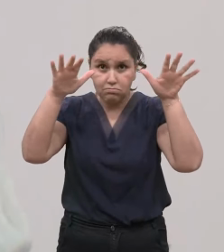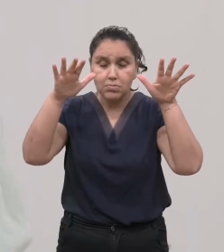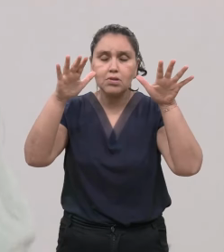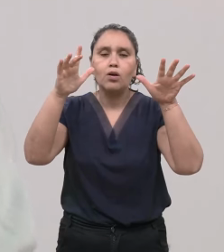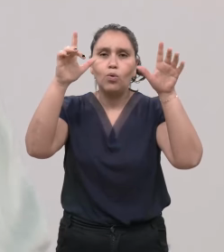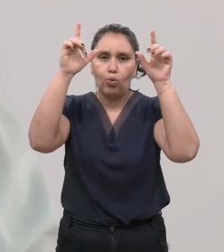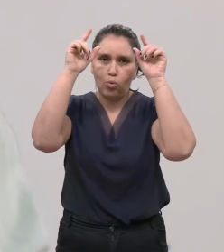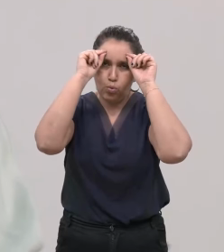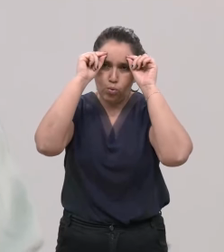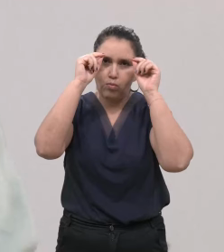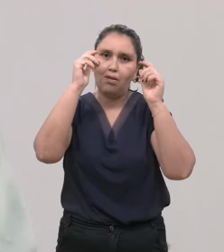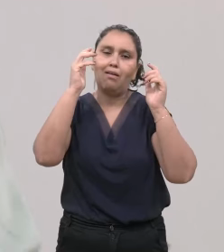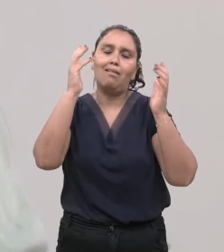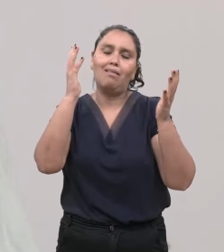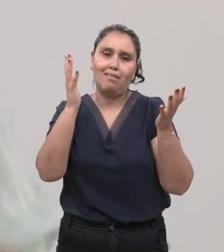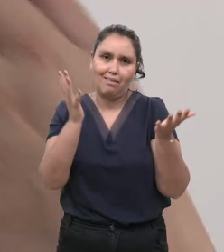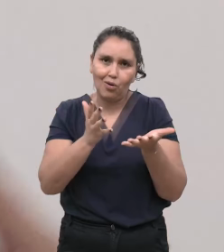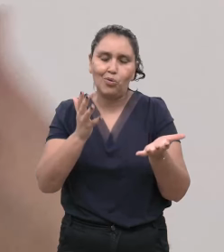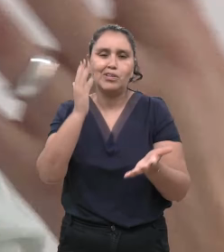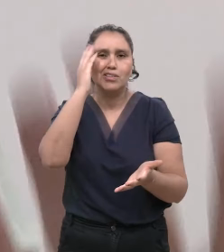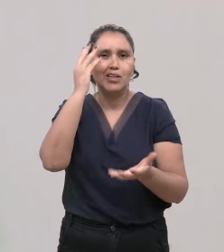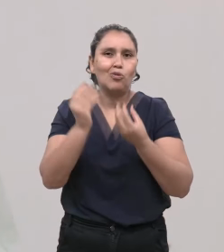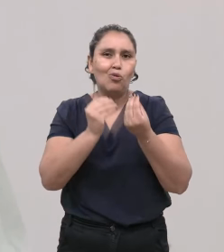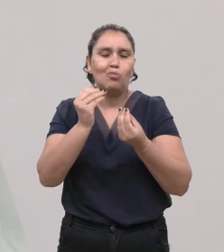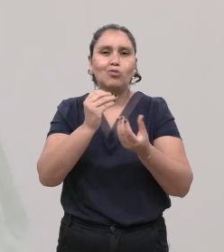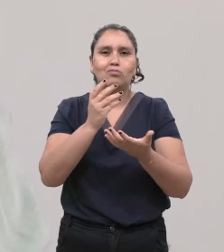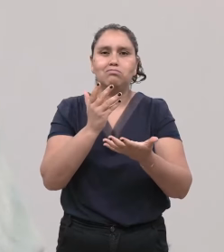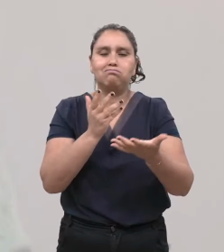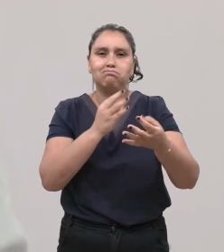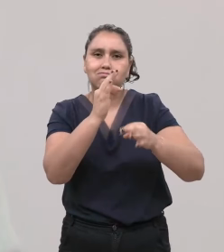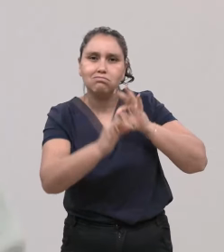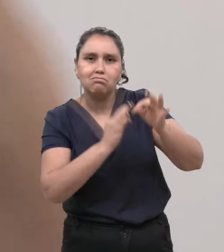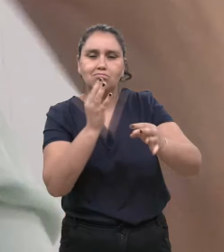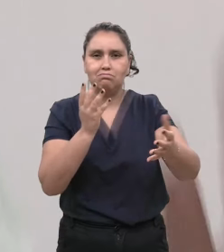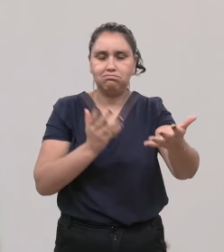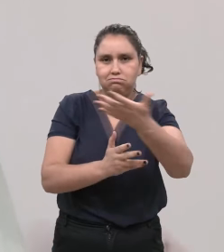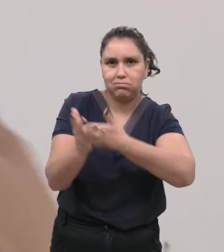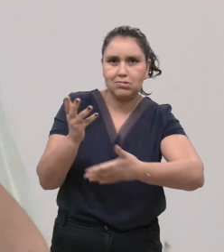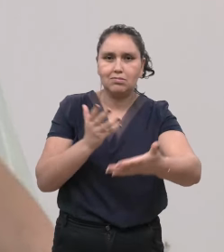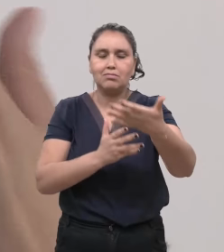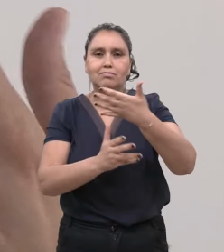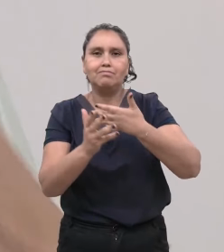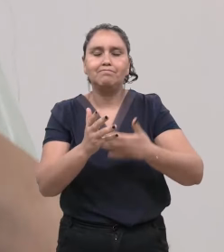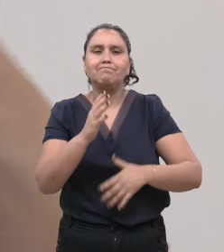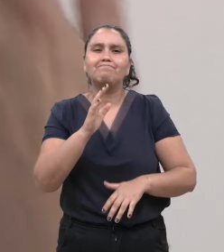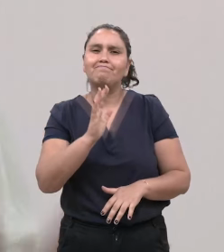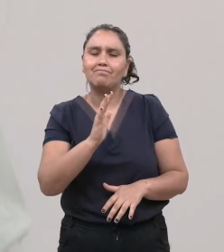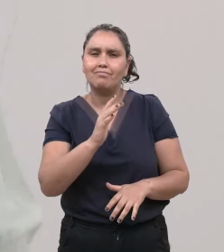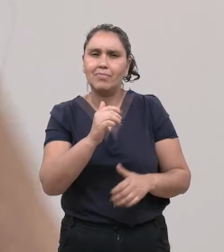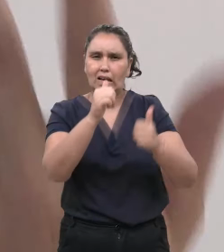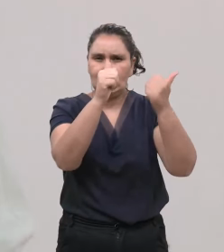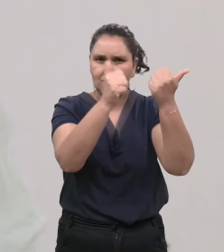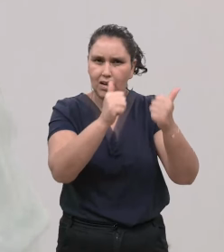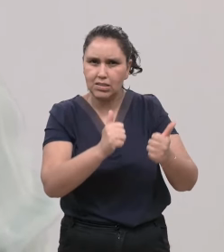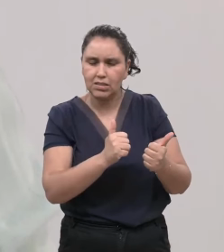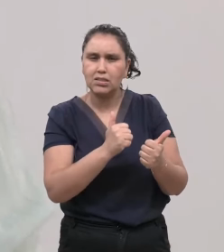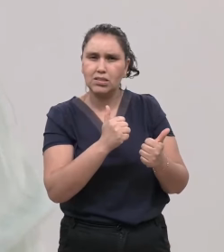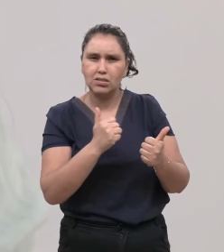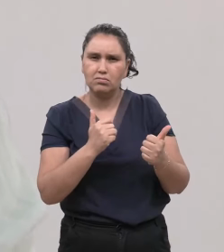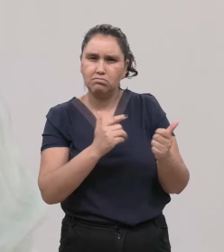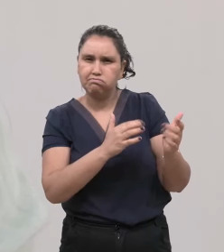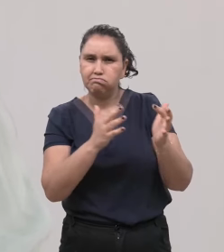Porque daí tinha aquela sensação de agora eu sei o que fazer, né? Mas esse processo entre as avaliações e até o dia